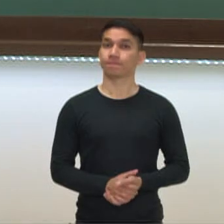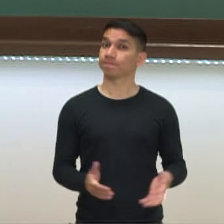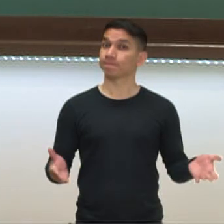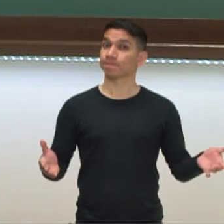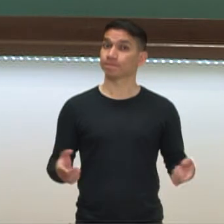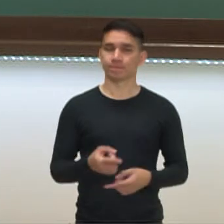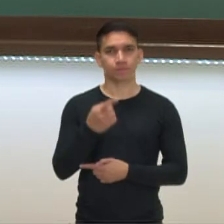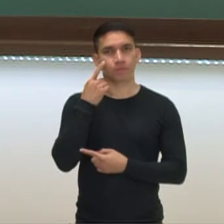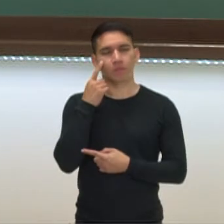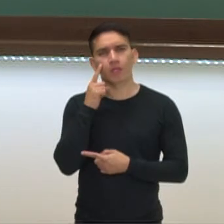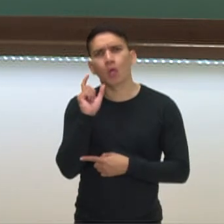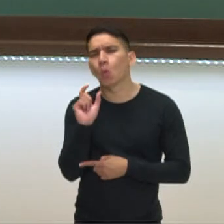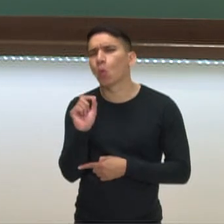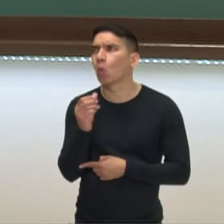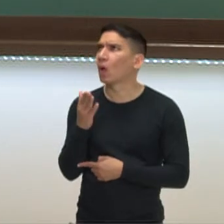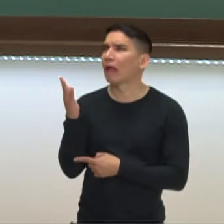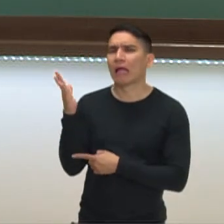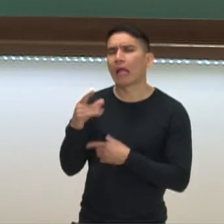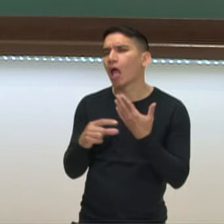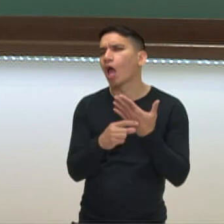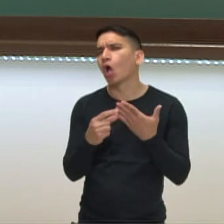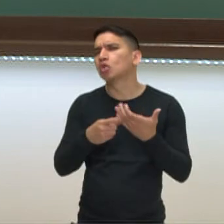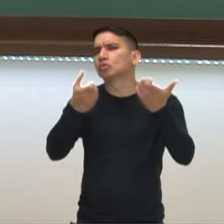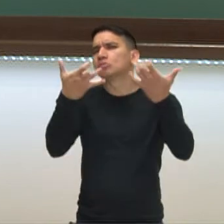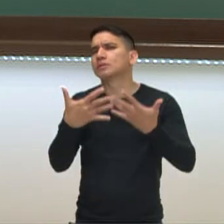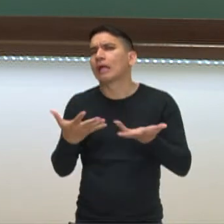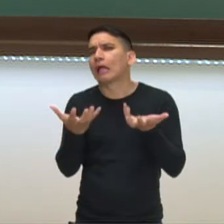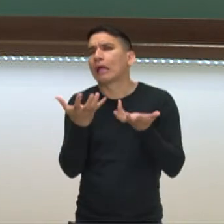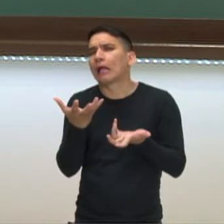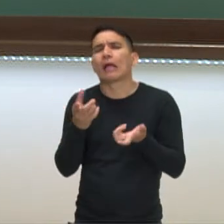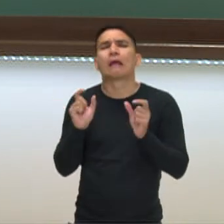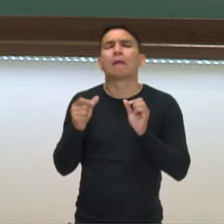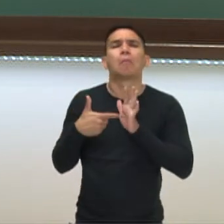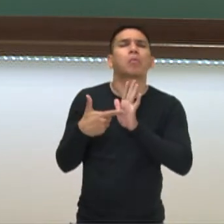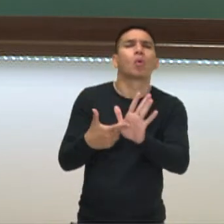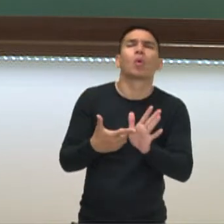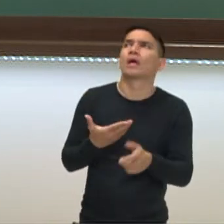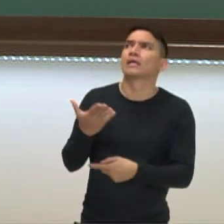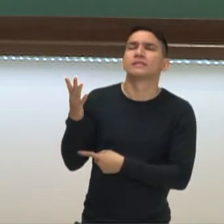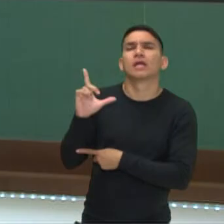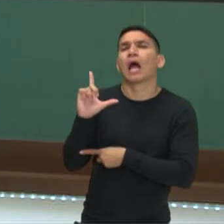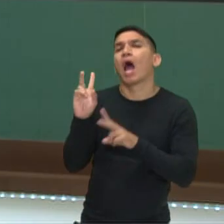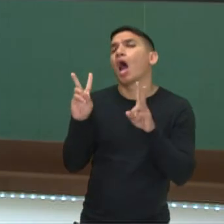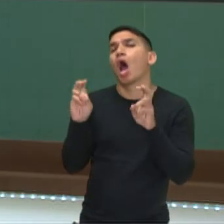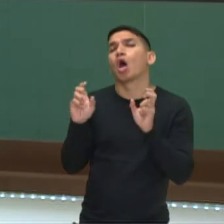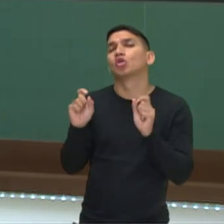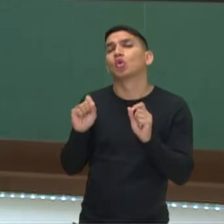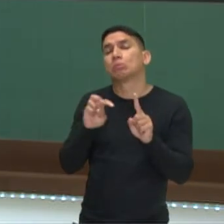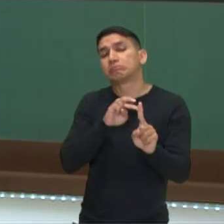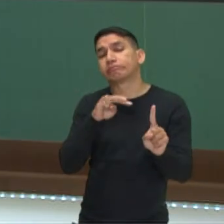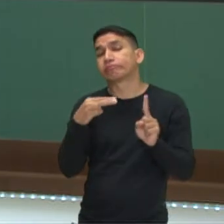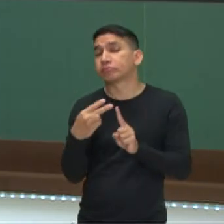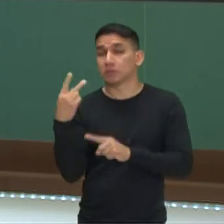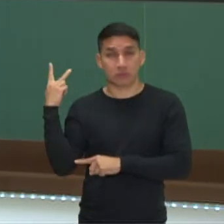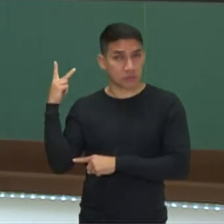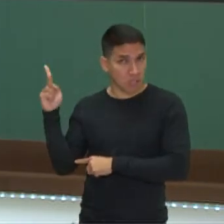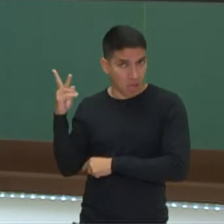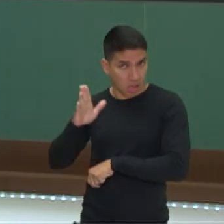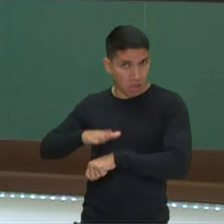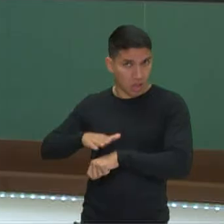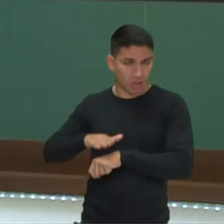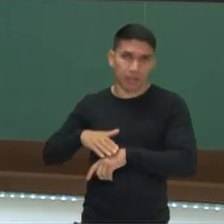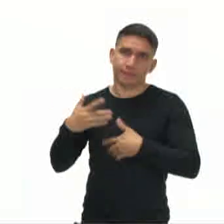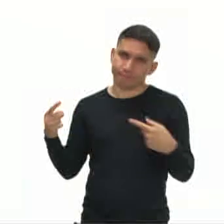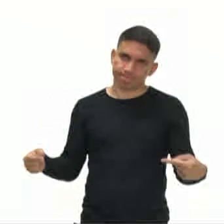Então, estudantes, o que o autor quis dizer aqui, né, expressar com seu ponto de vista. De acordo